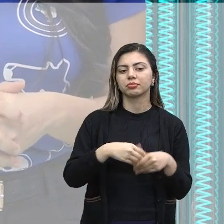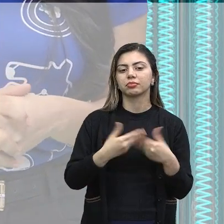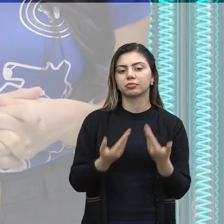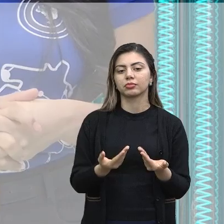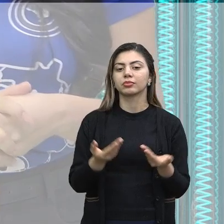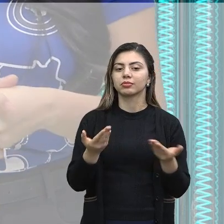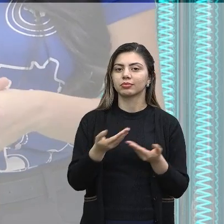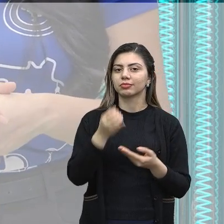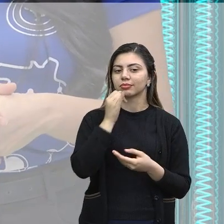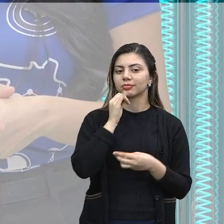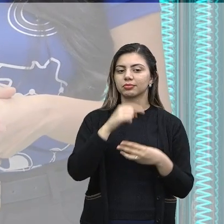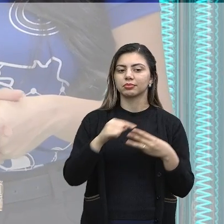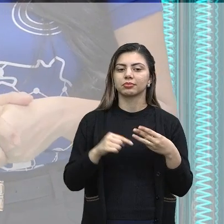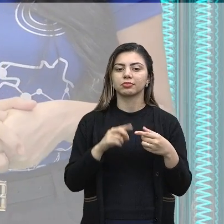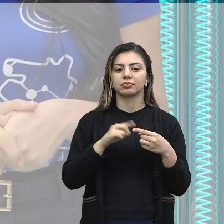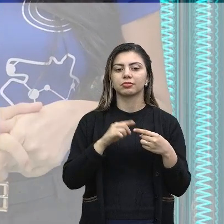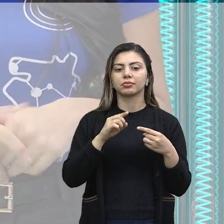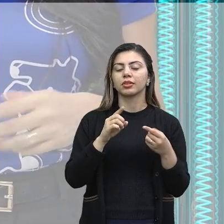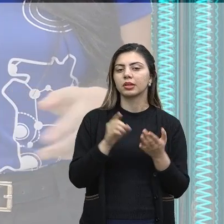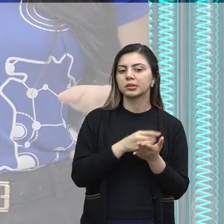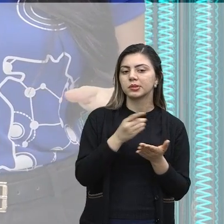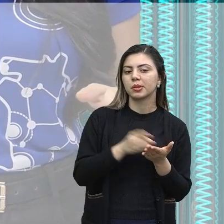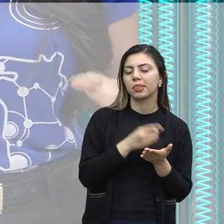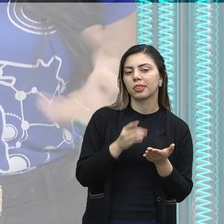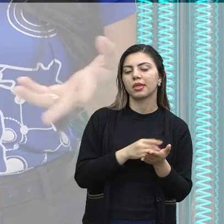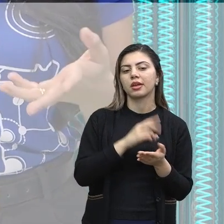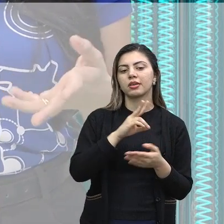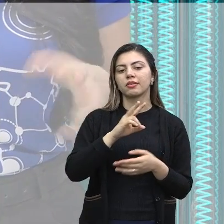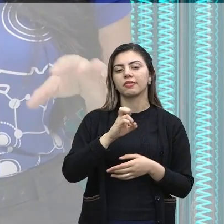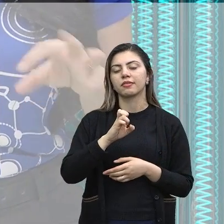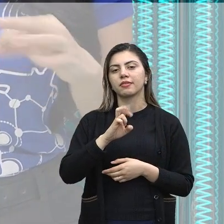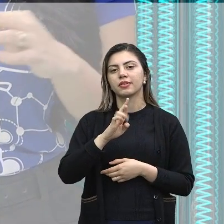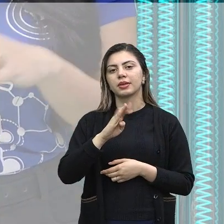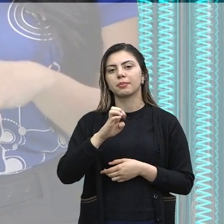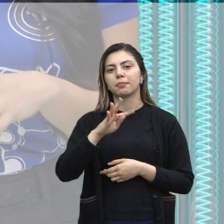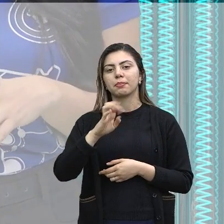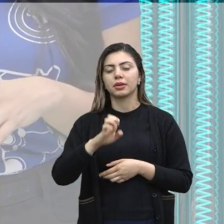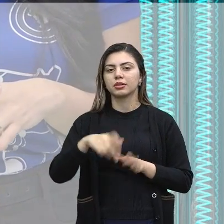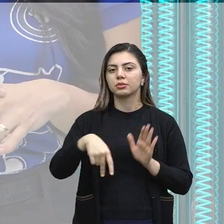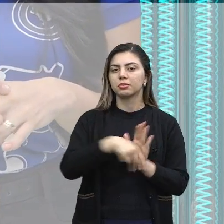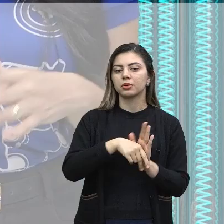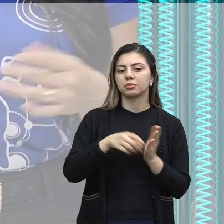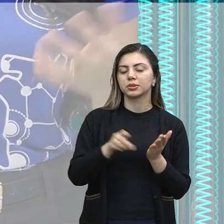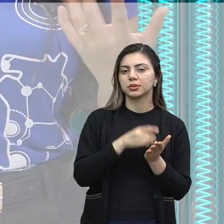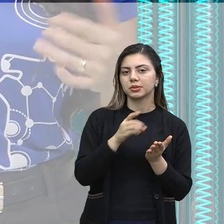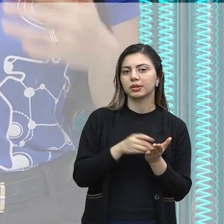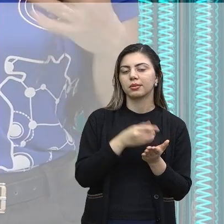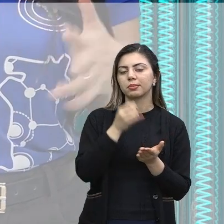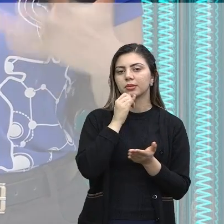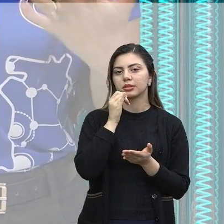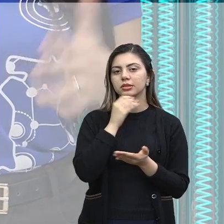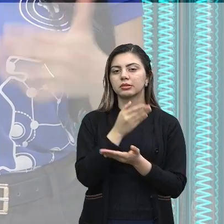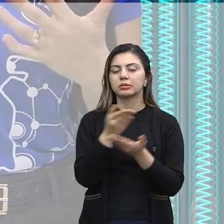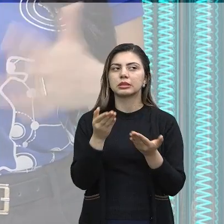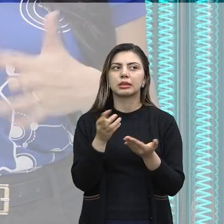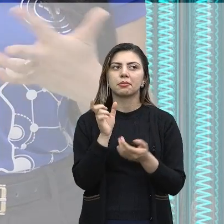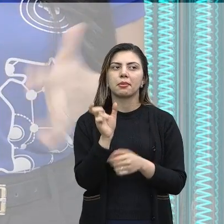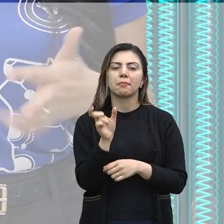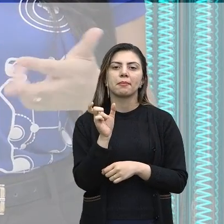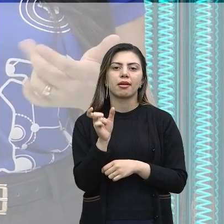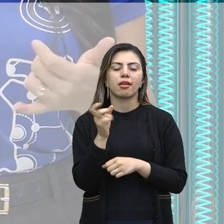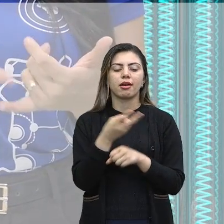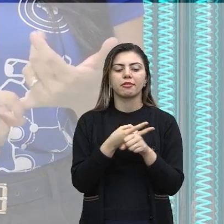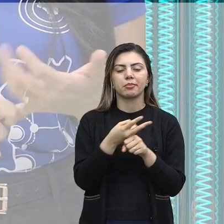os exemplos, o verbete do dicionário. O que é um verbete do dicionário? Quando você encontra lá, procura uma palavra